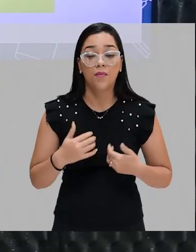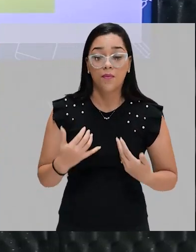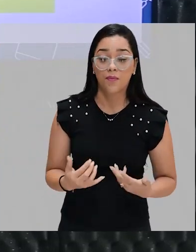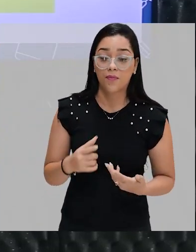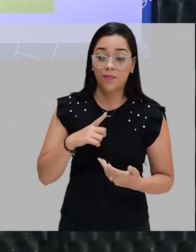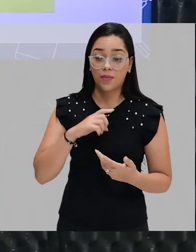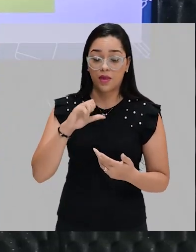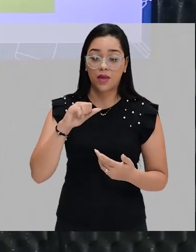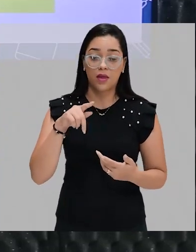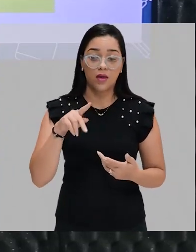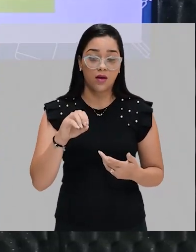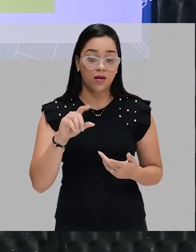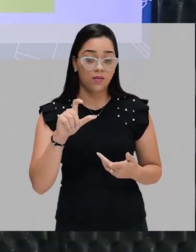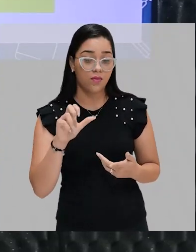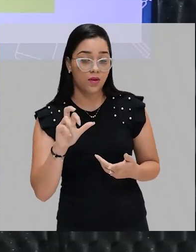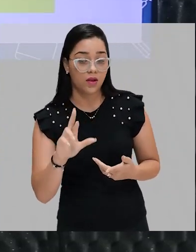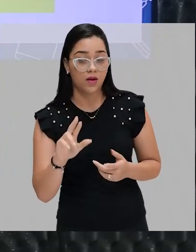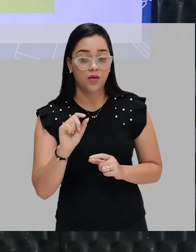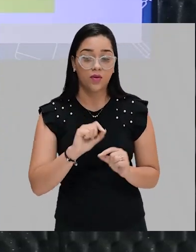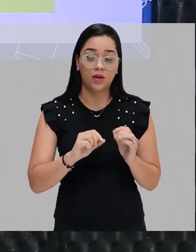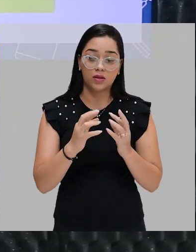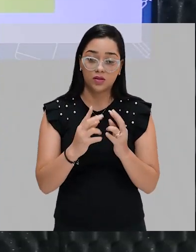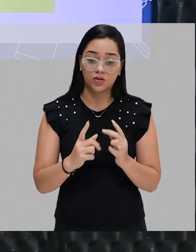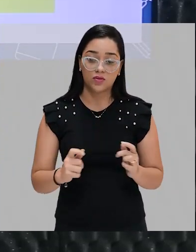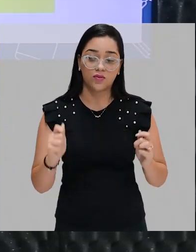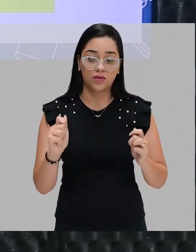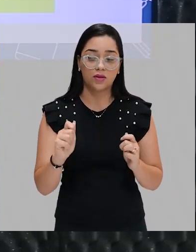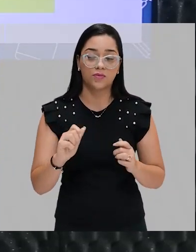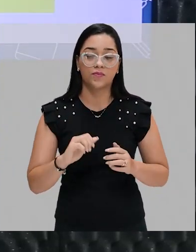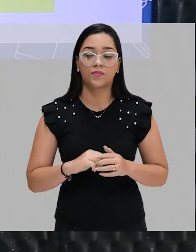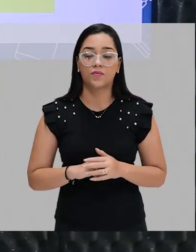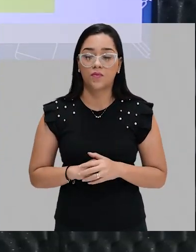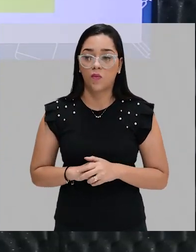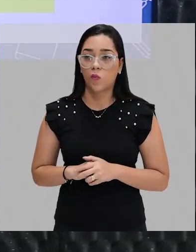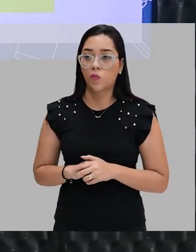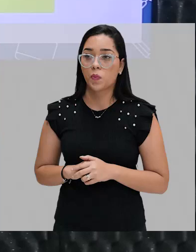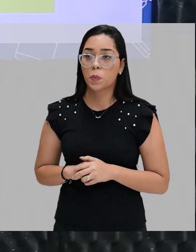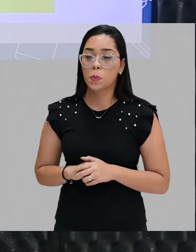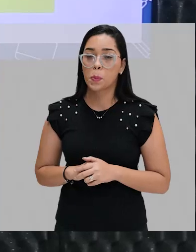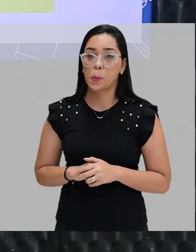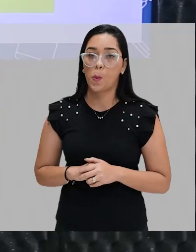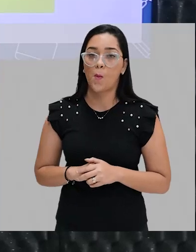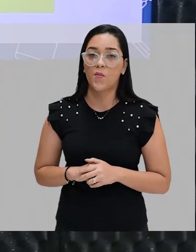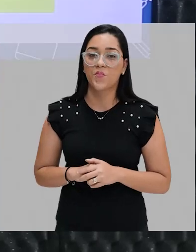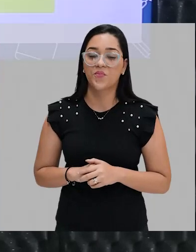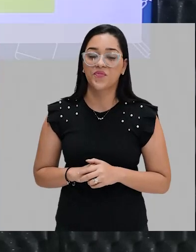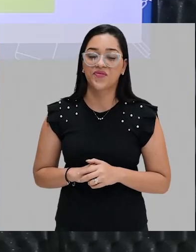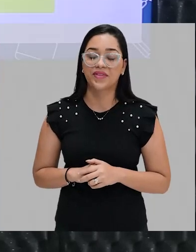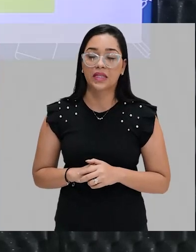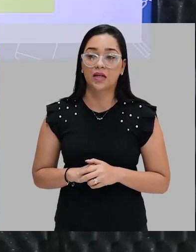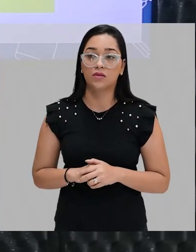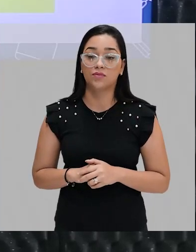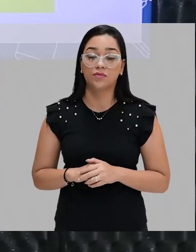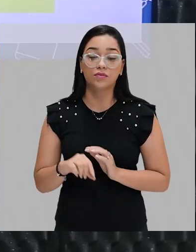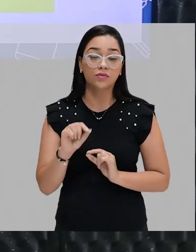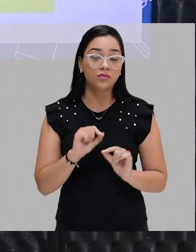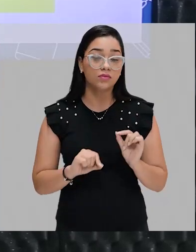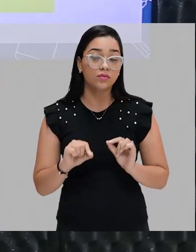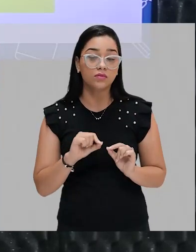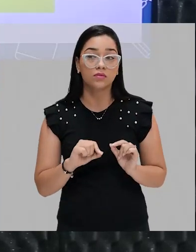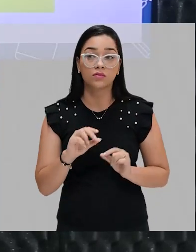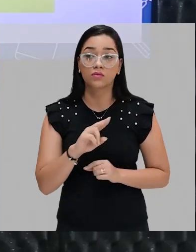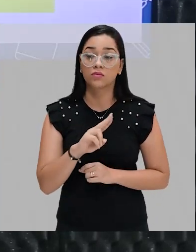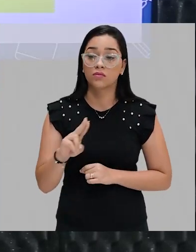substância apolar tende a se dissolver num solvente apolar. Chamamos isso